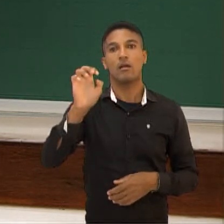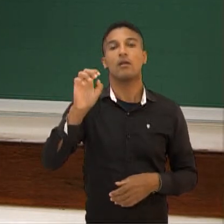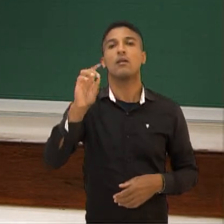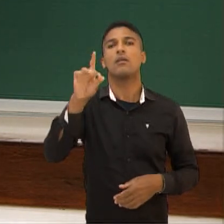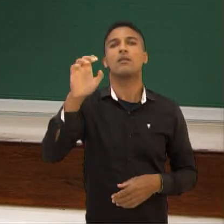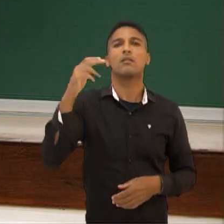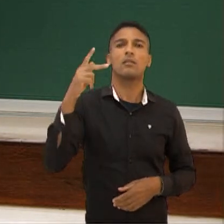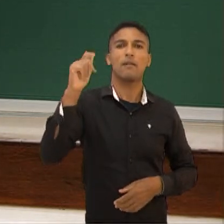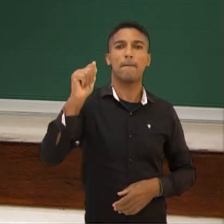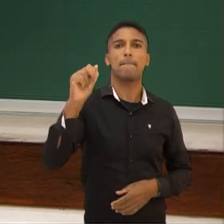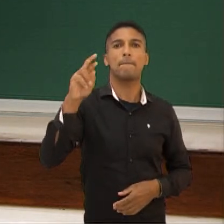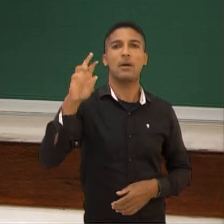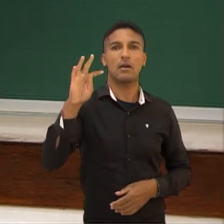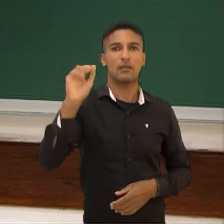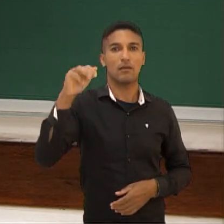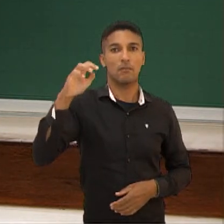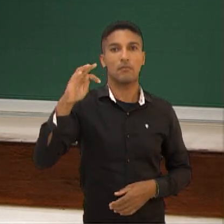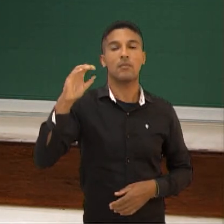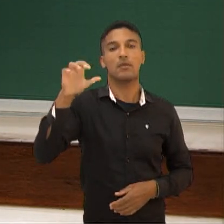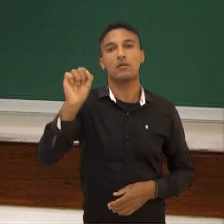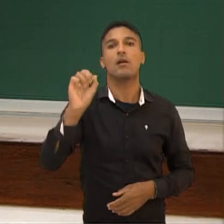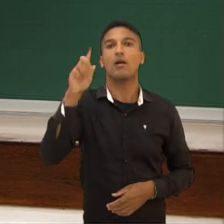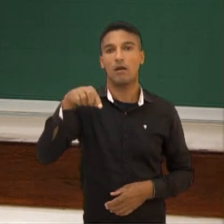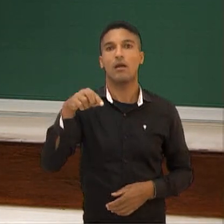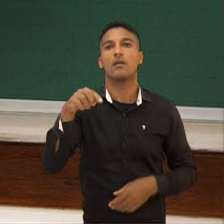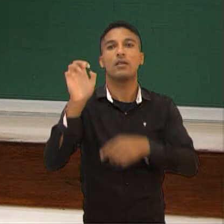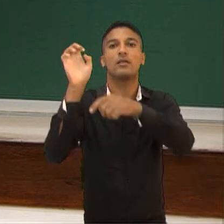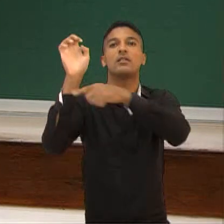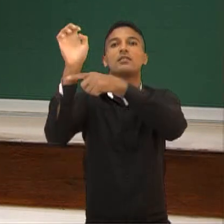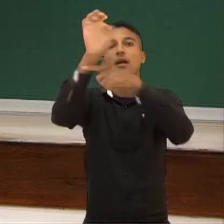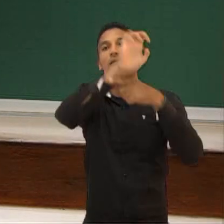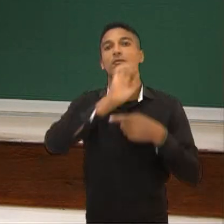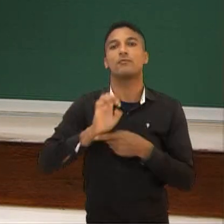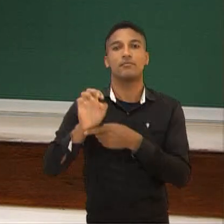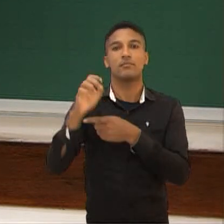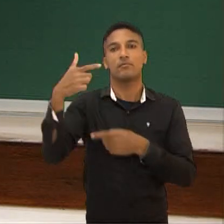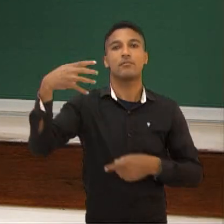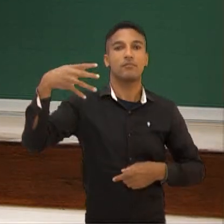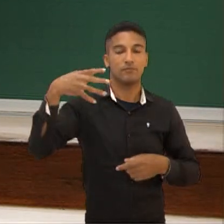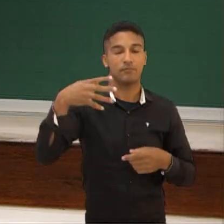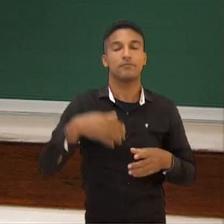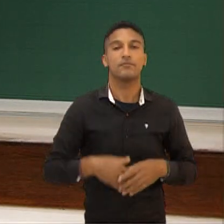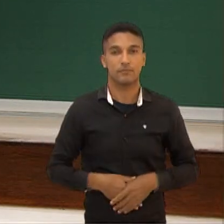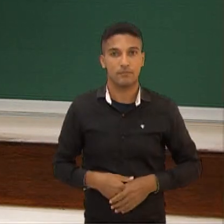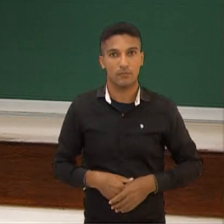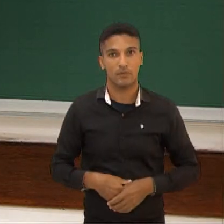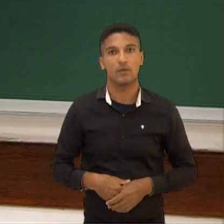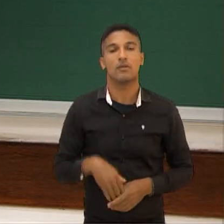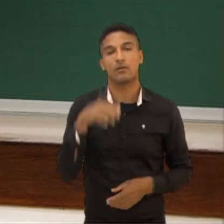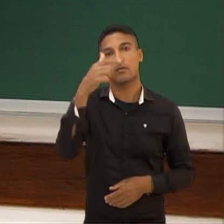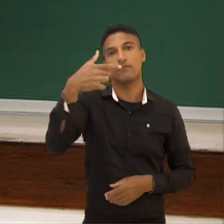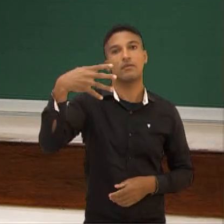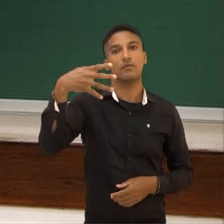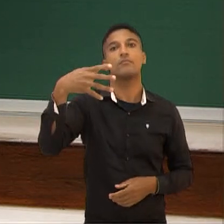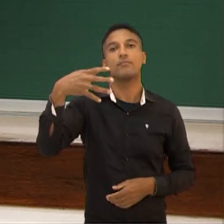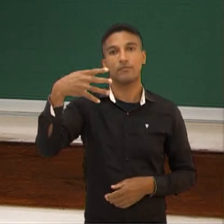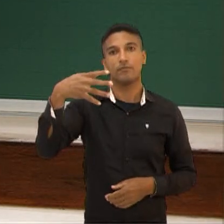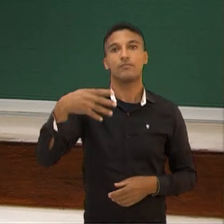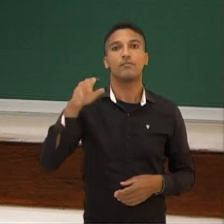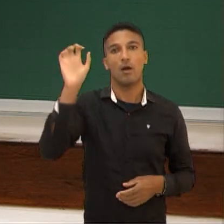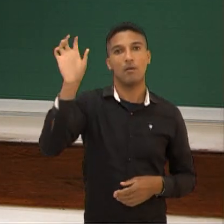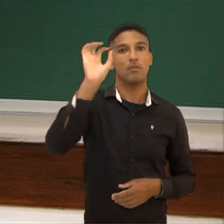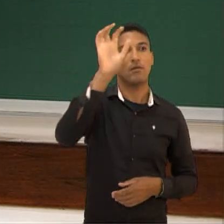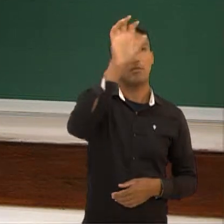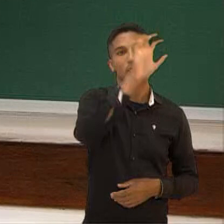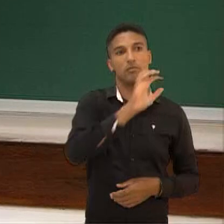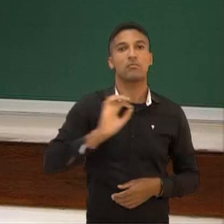departamentos é como se fossem os estados, nós podemos comparar assim, tá? Como se fossem os estados brasileiros. Então, ele está dividido em 24 regiões,